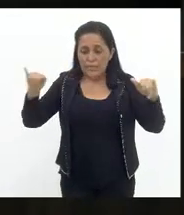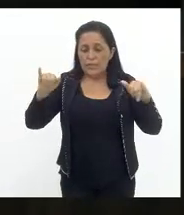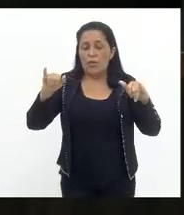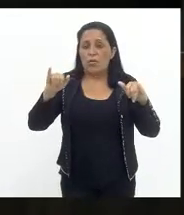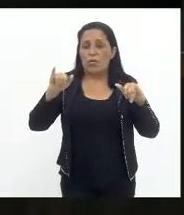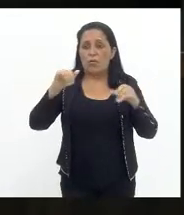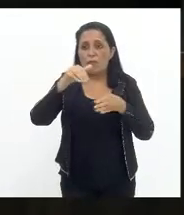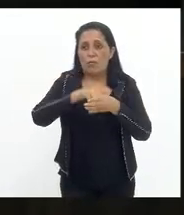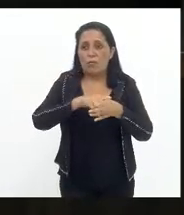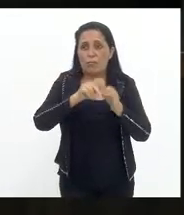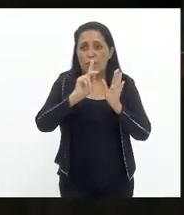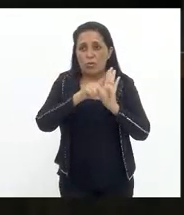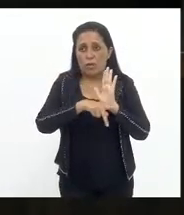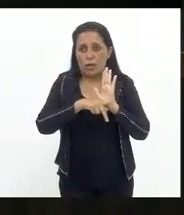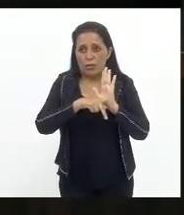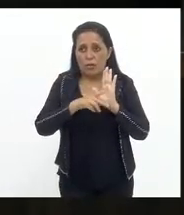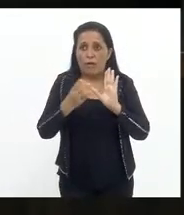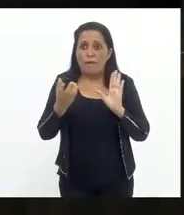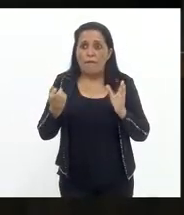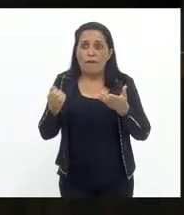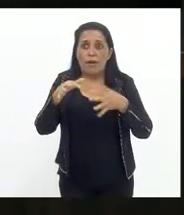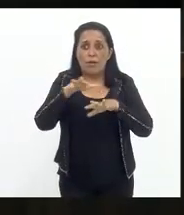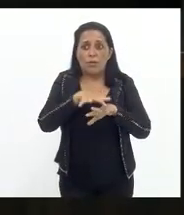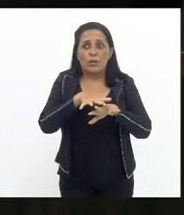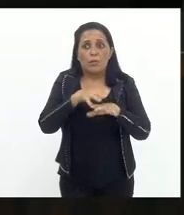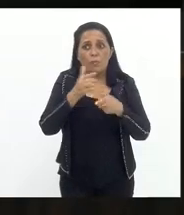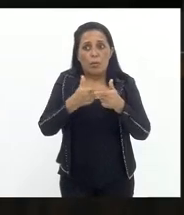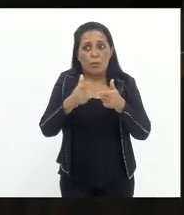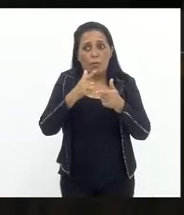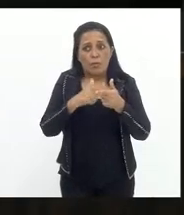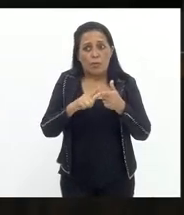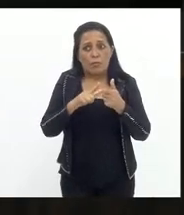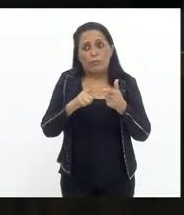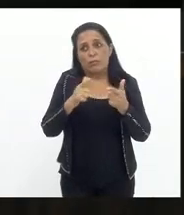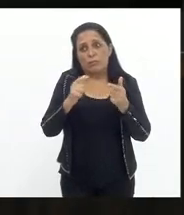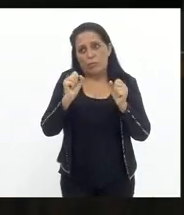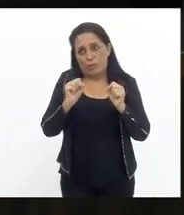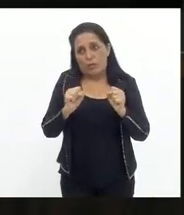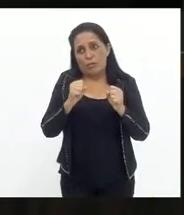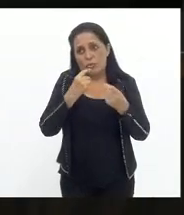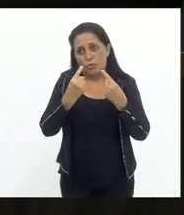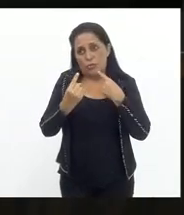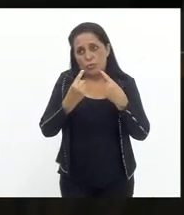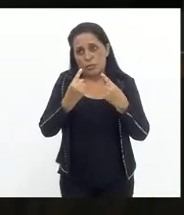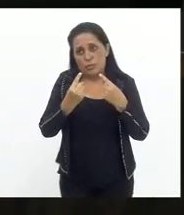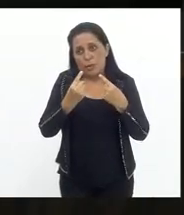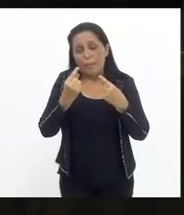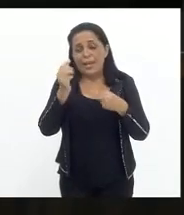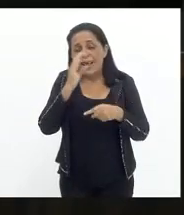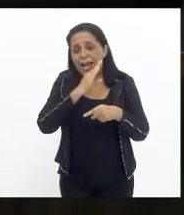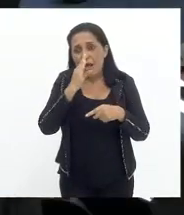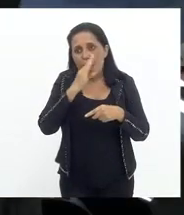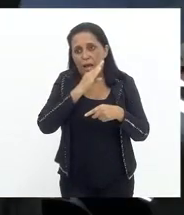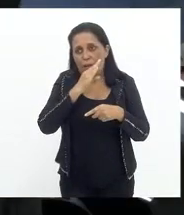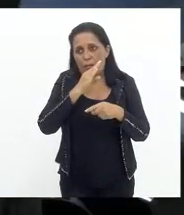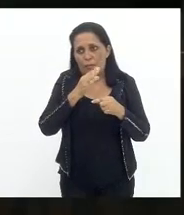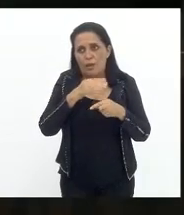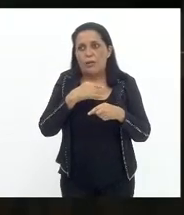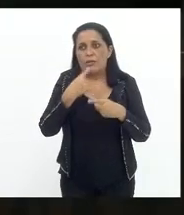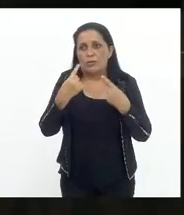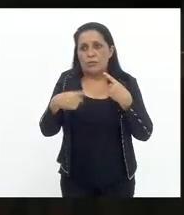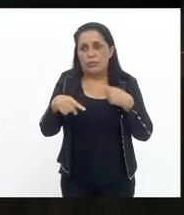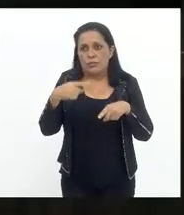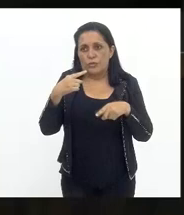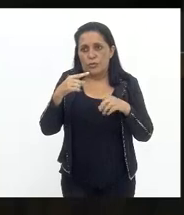inclusões. Sem problema nenhum, vamos abrir para discutir. Pediríamos que pudéssemos ser breve. Para discutir, deputado